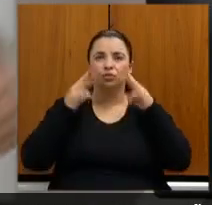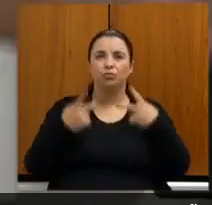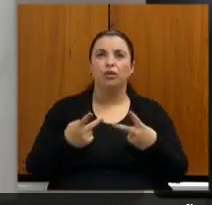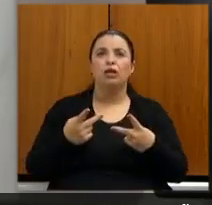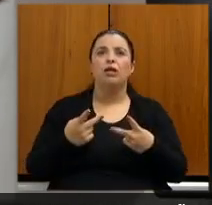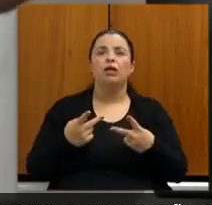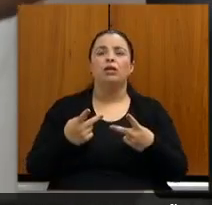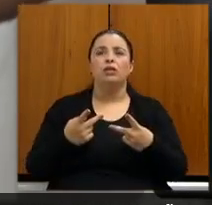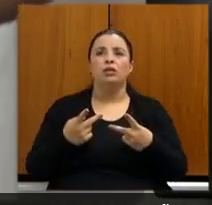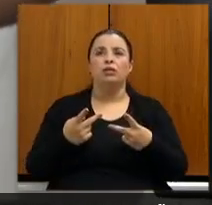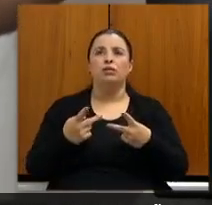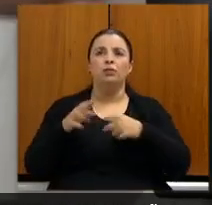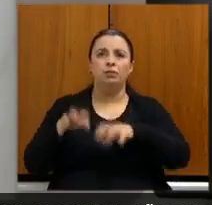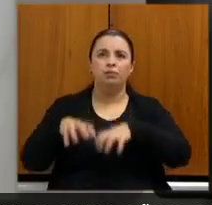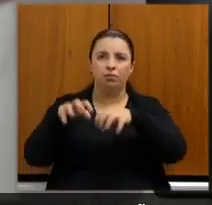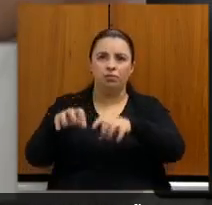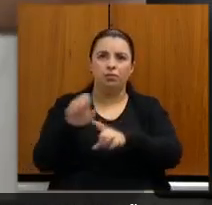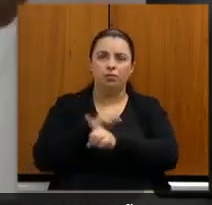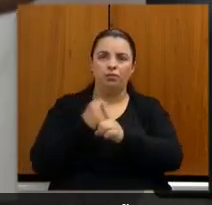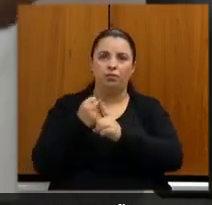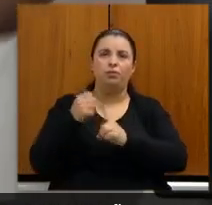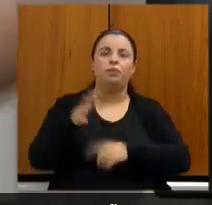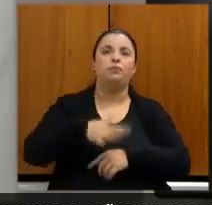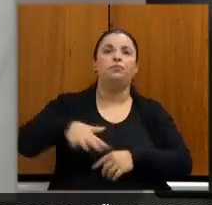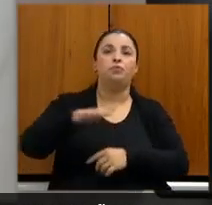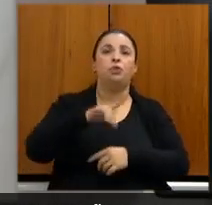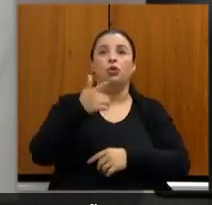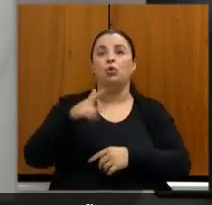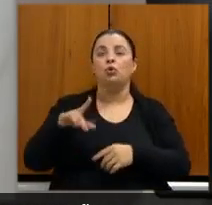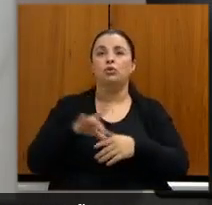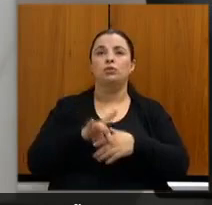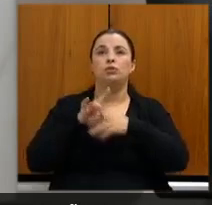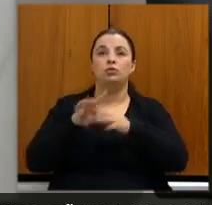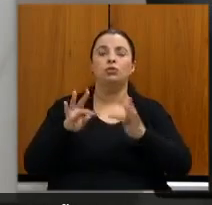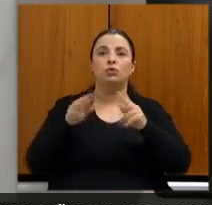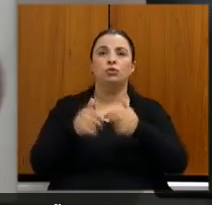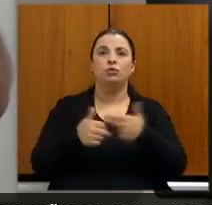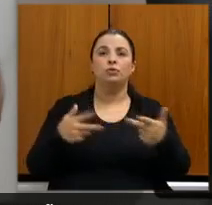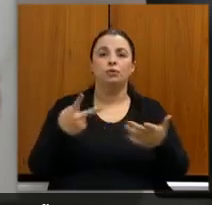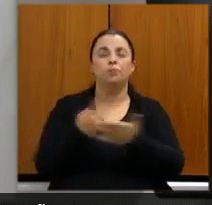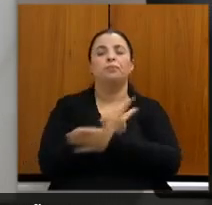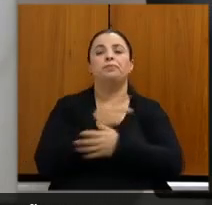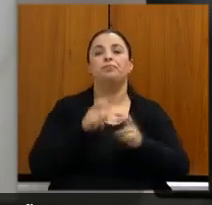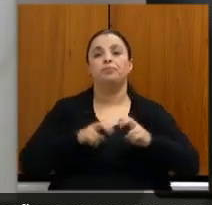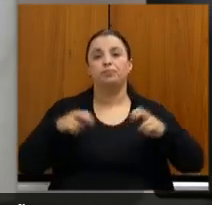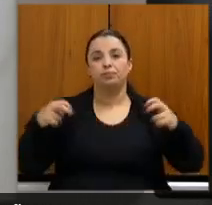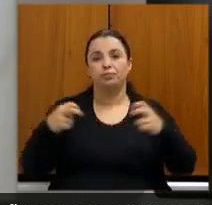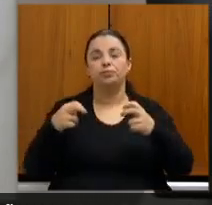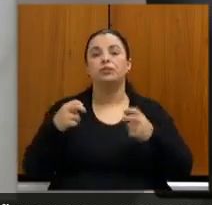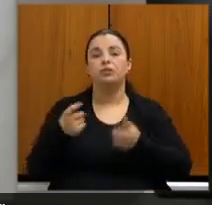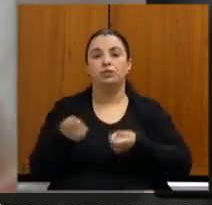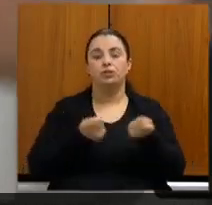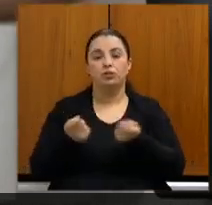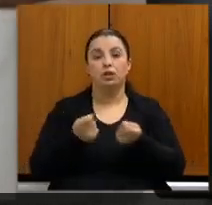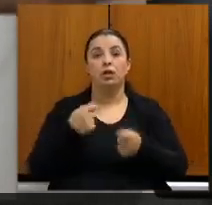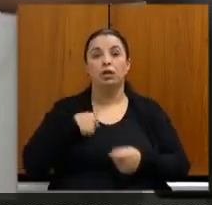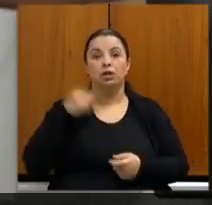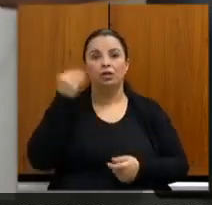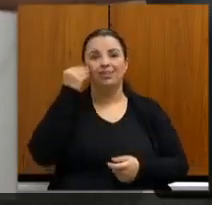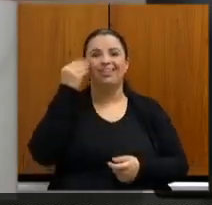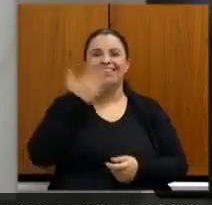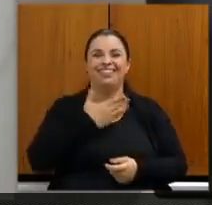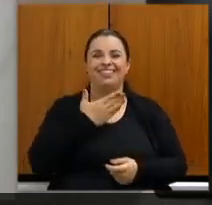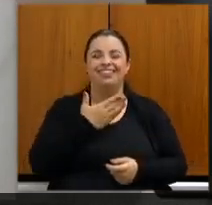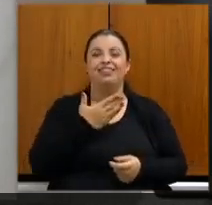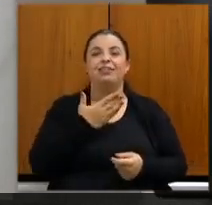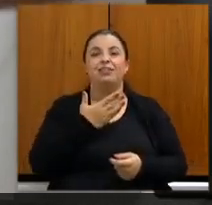socioambientais e muitas liderança aí de tudo que acontece na mesa de negociação até os outros Simone queria dizer aqui na